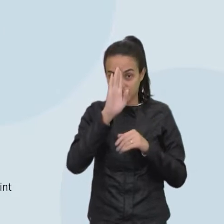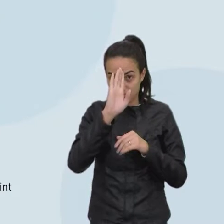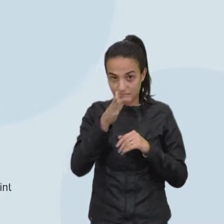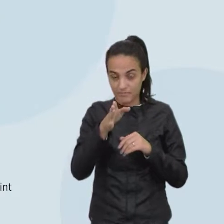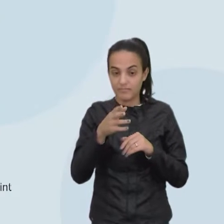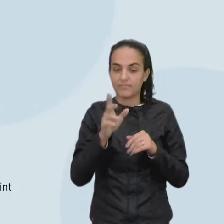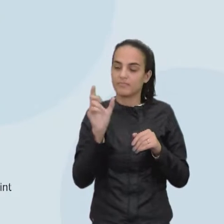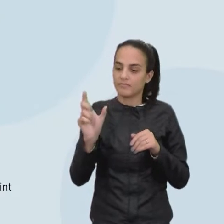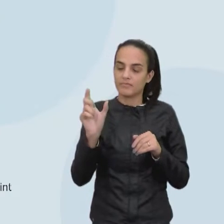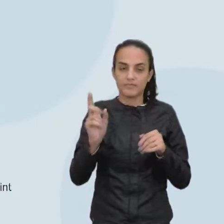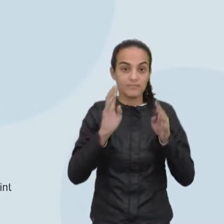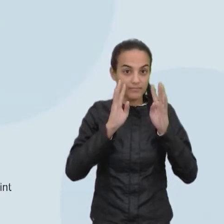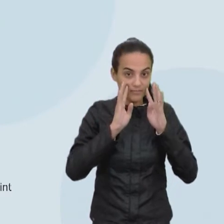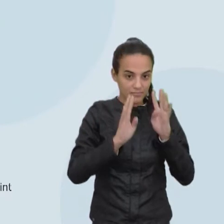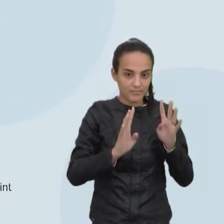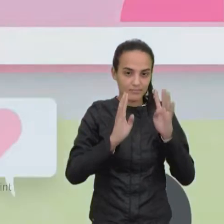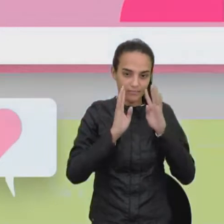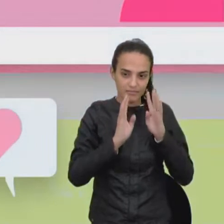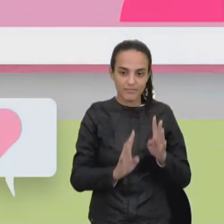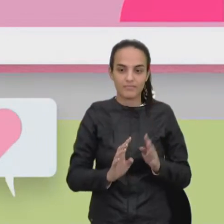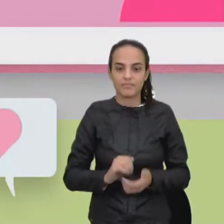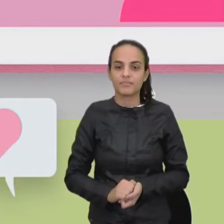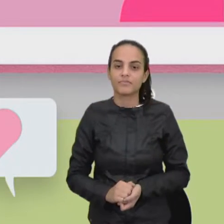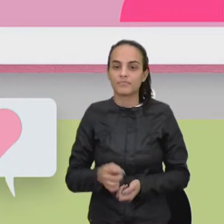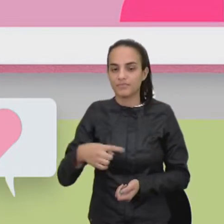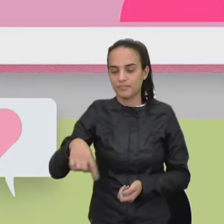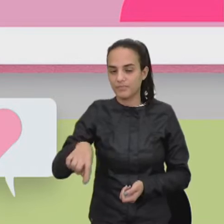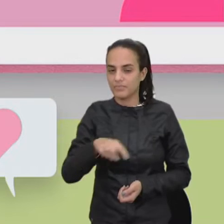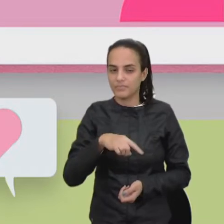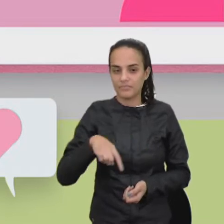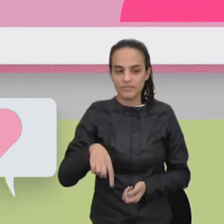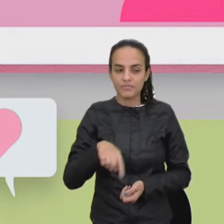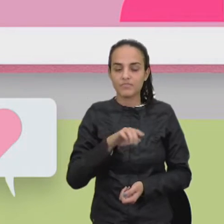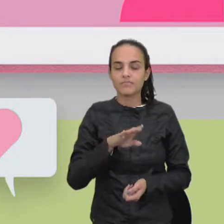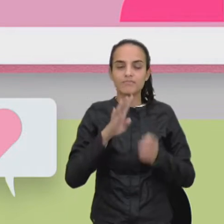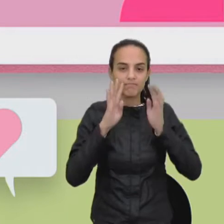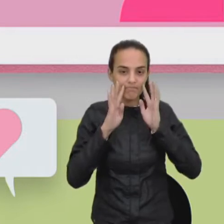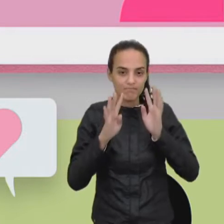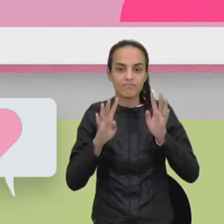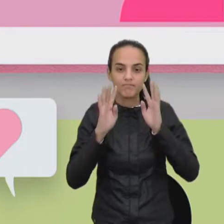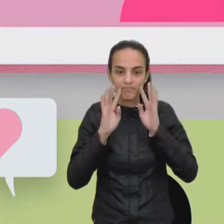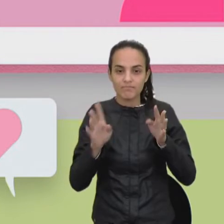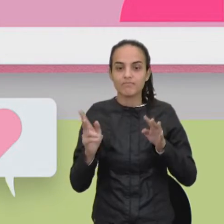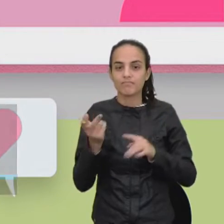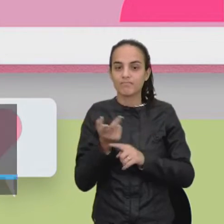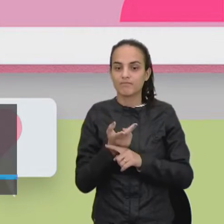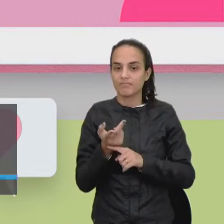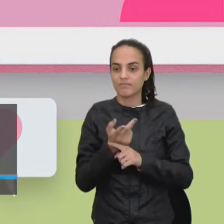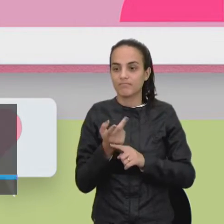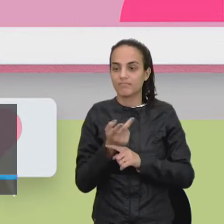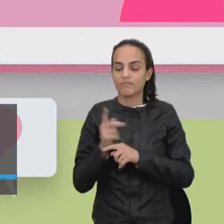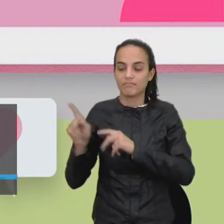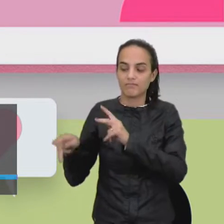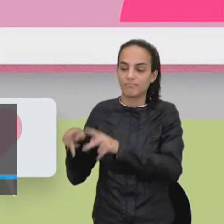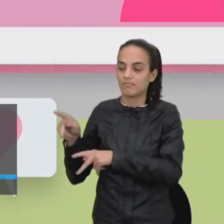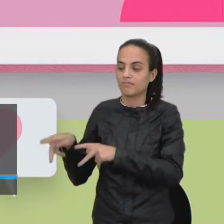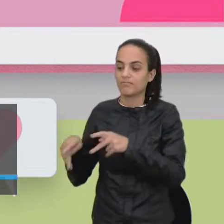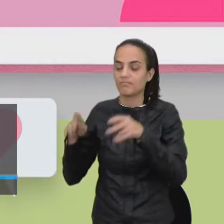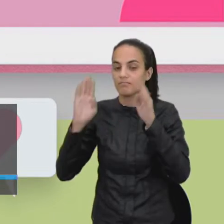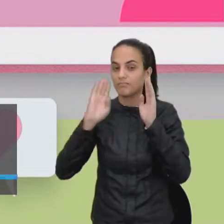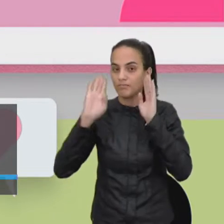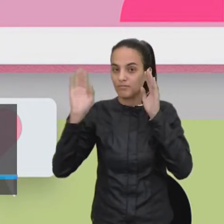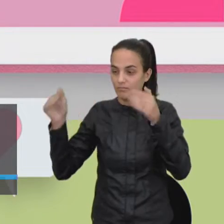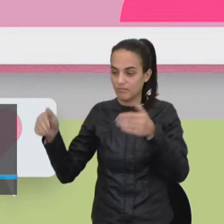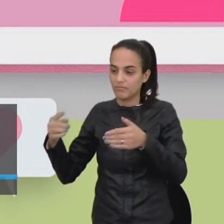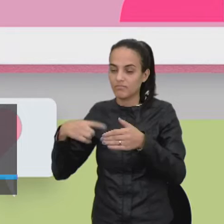atenção. Atenção, né? Porque a gente está realmente chamando a atenção, buscando que o nosso público-alvo, que a gente já conversou